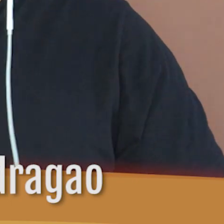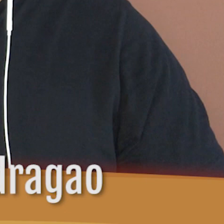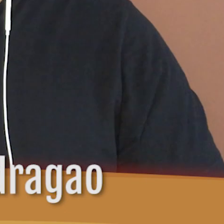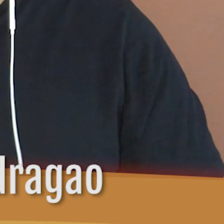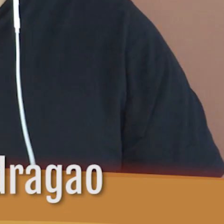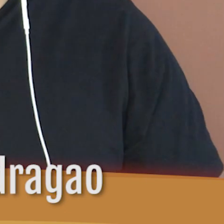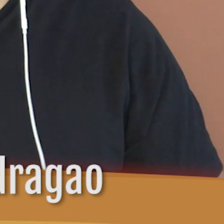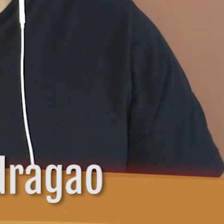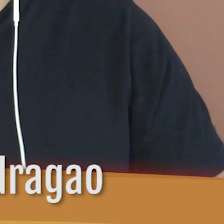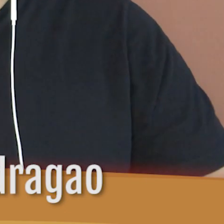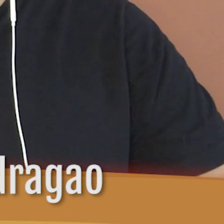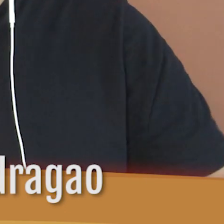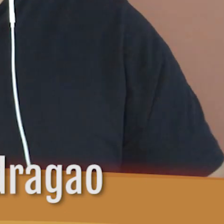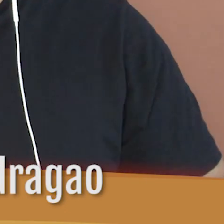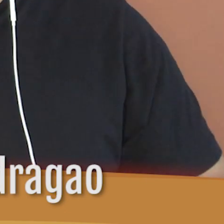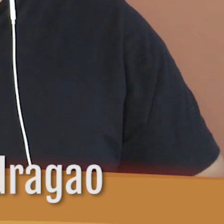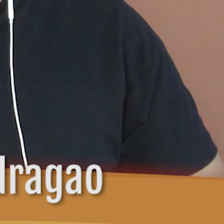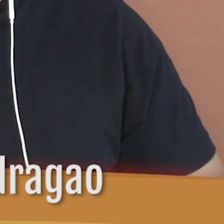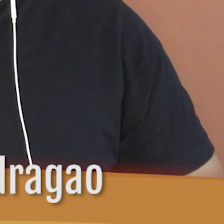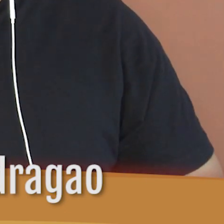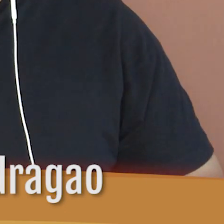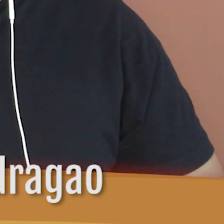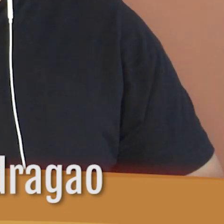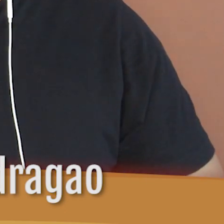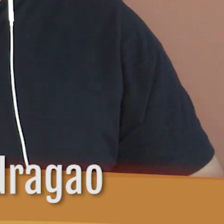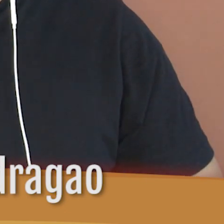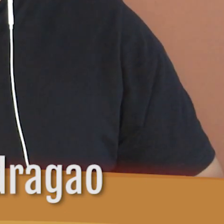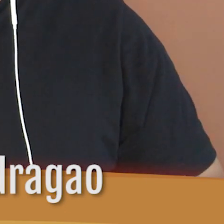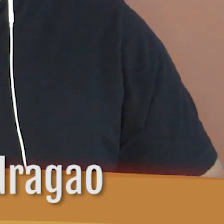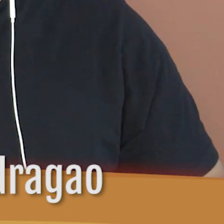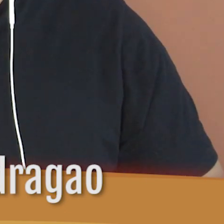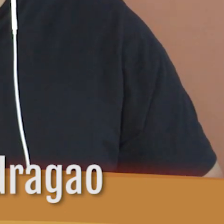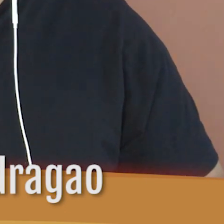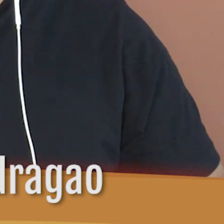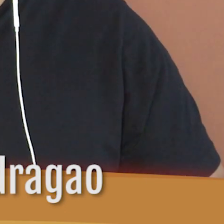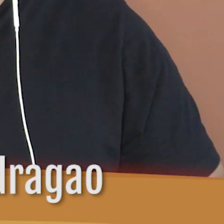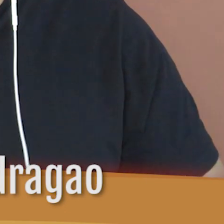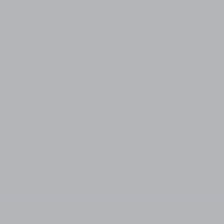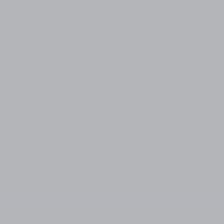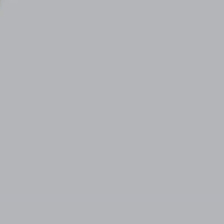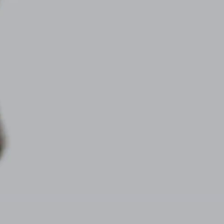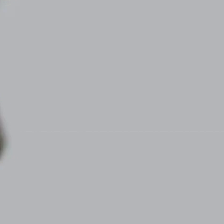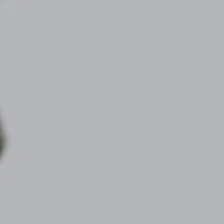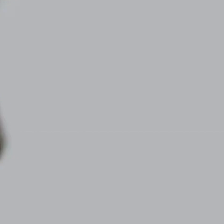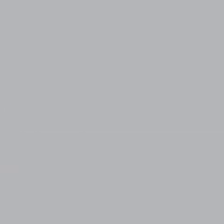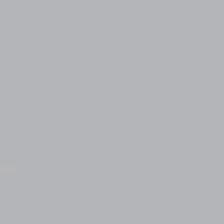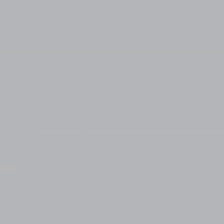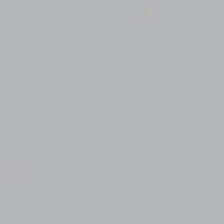Cada um fazendo a sua parte. Eu vou ficando por aqui, uma boa noite e até mais.